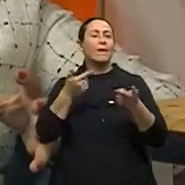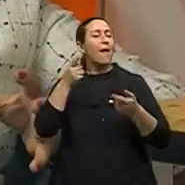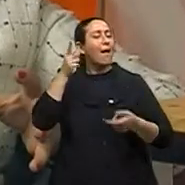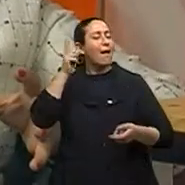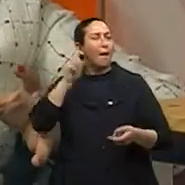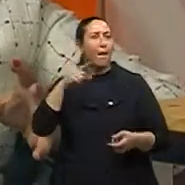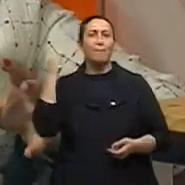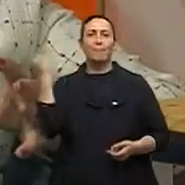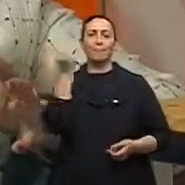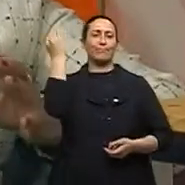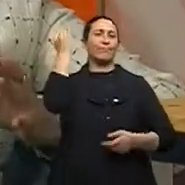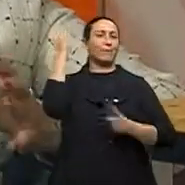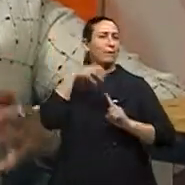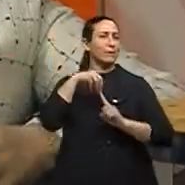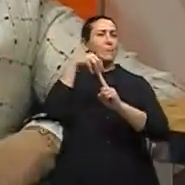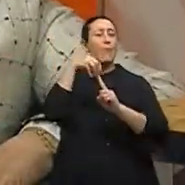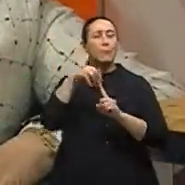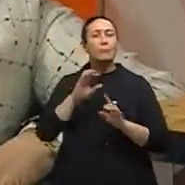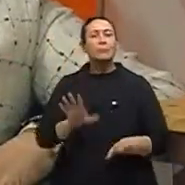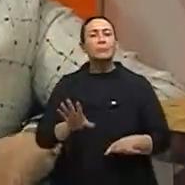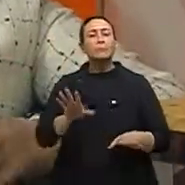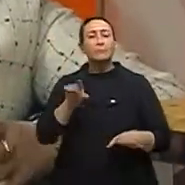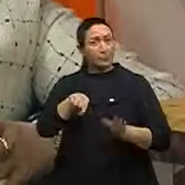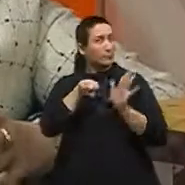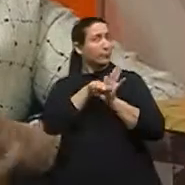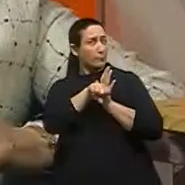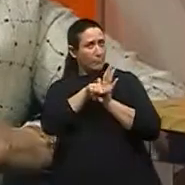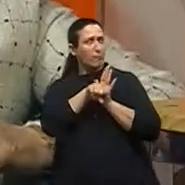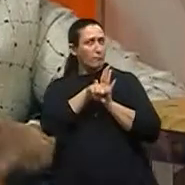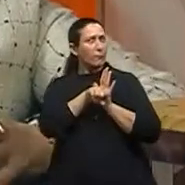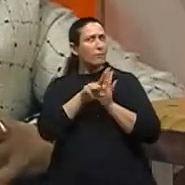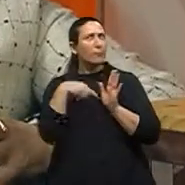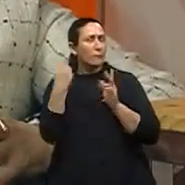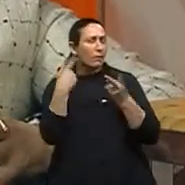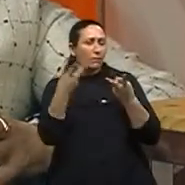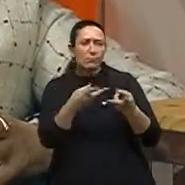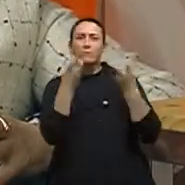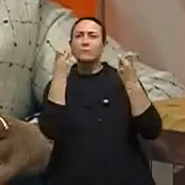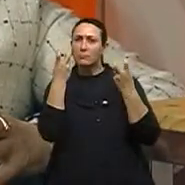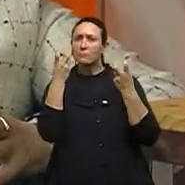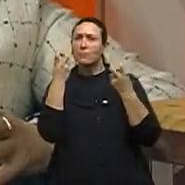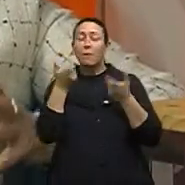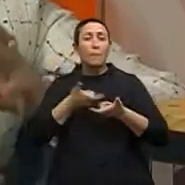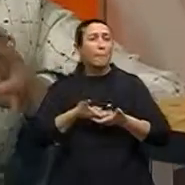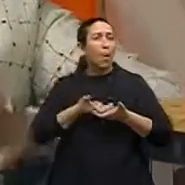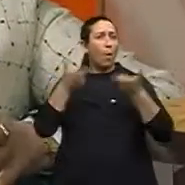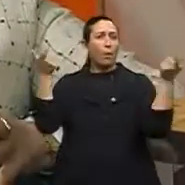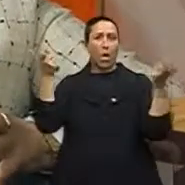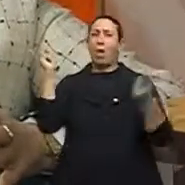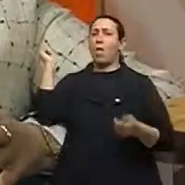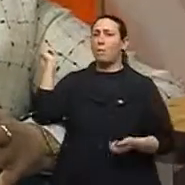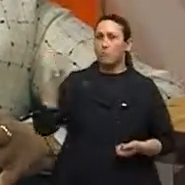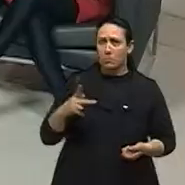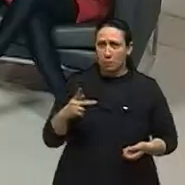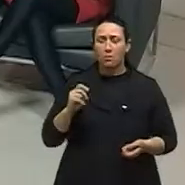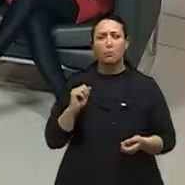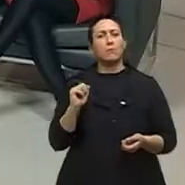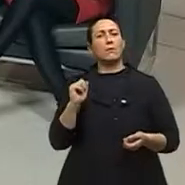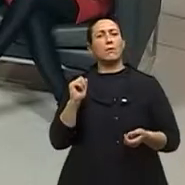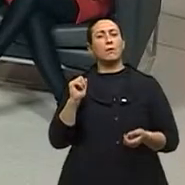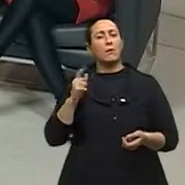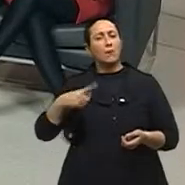principal né então nessa pesquisa também a gente viu que a maioria está aposentada mas continua